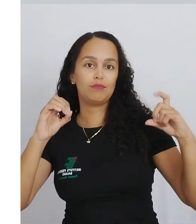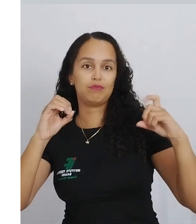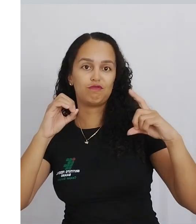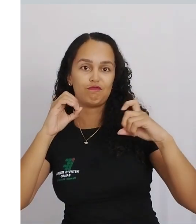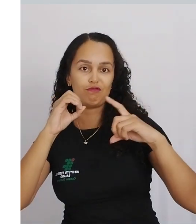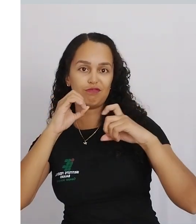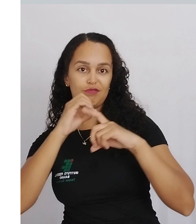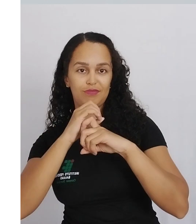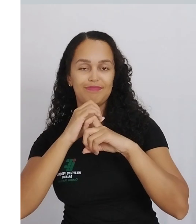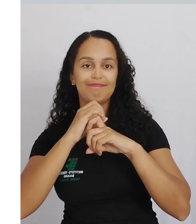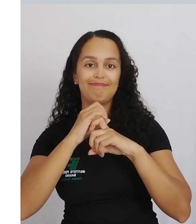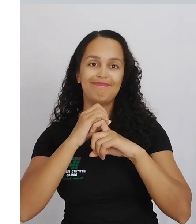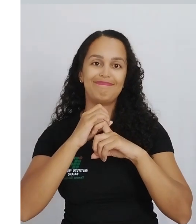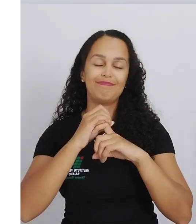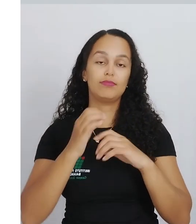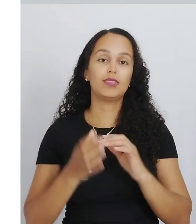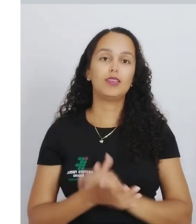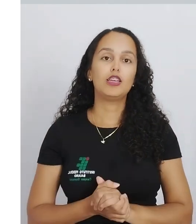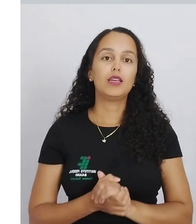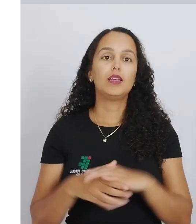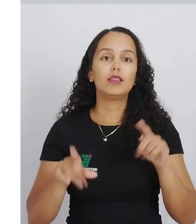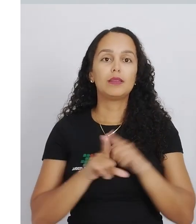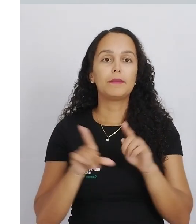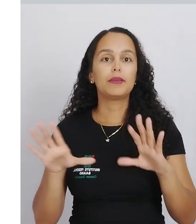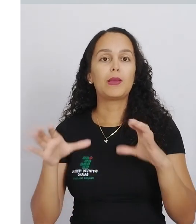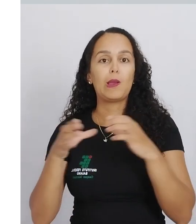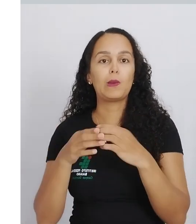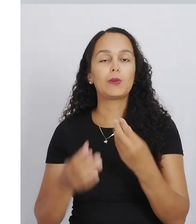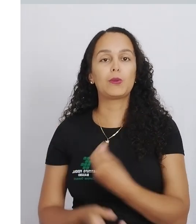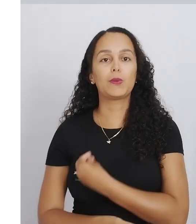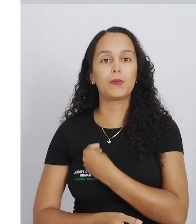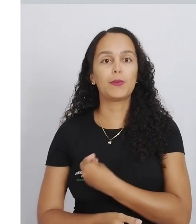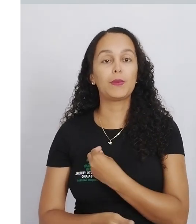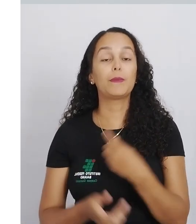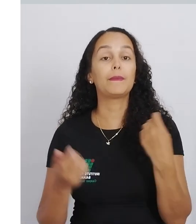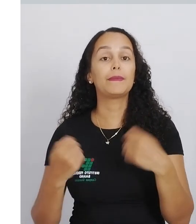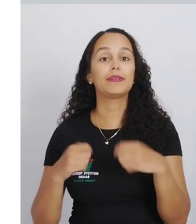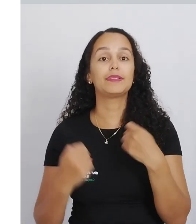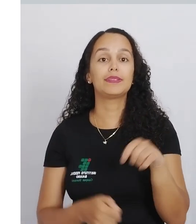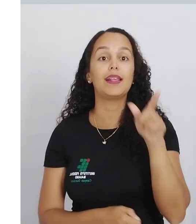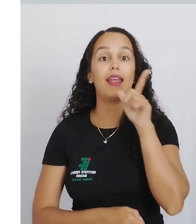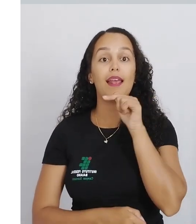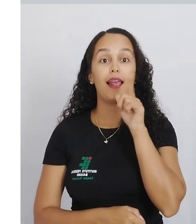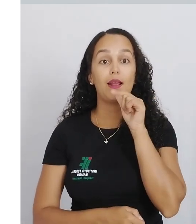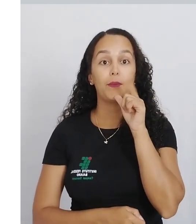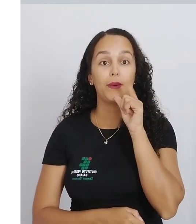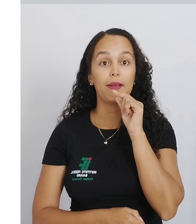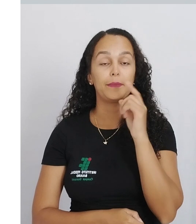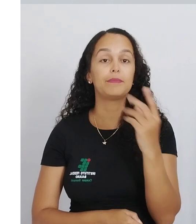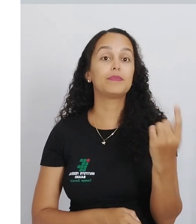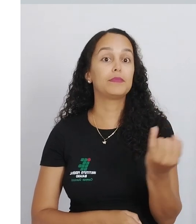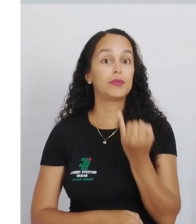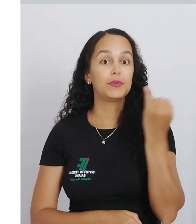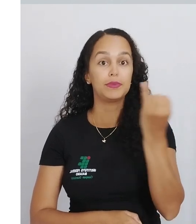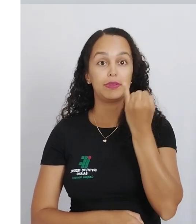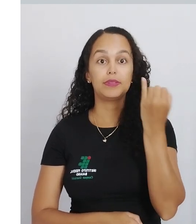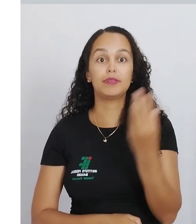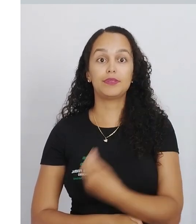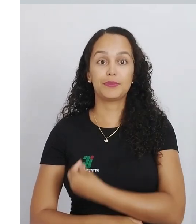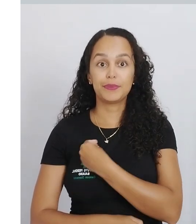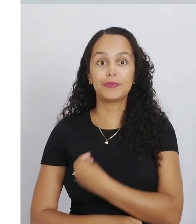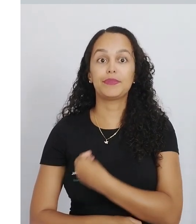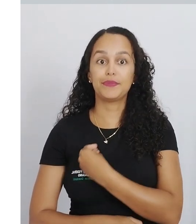o óvulo, né? Os seres vivos eles precisam de água para sobreviver, né? Já se sabe que a água